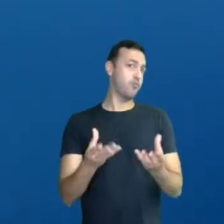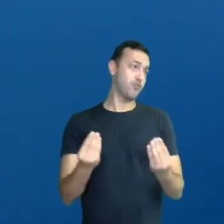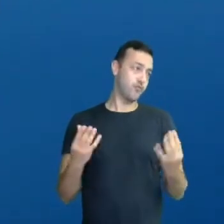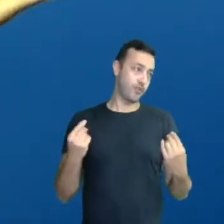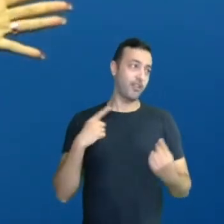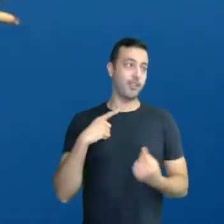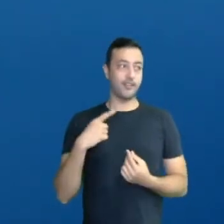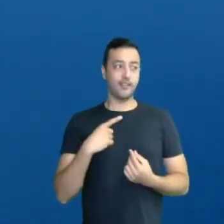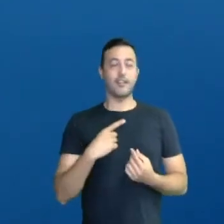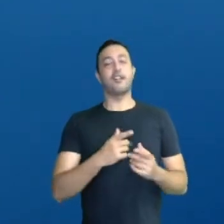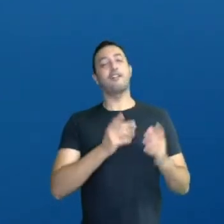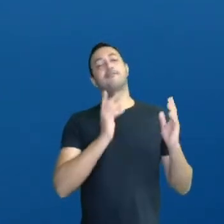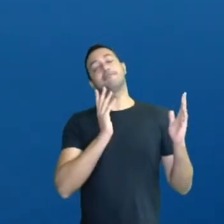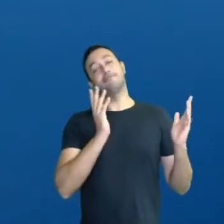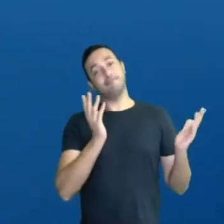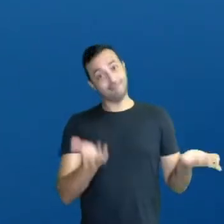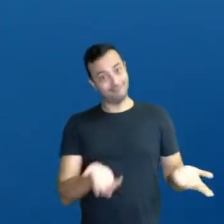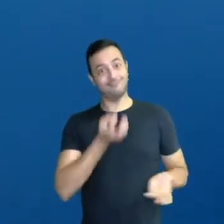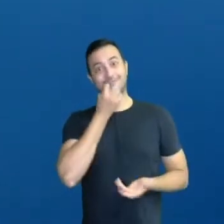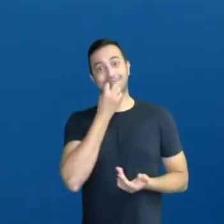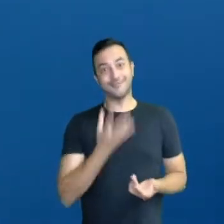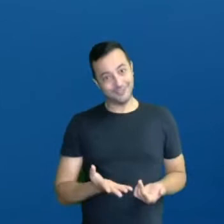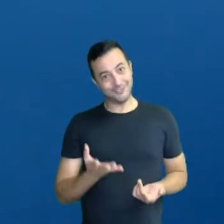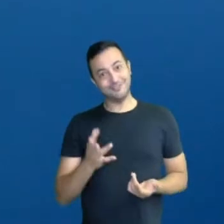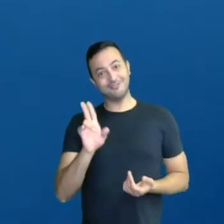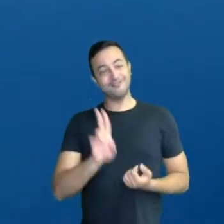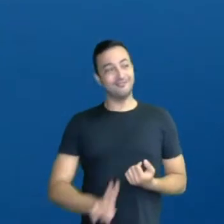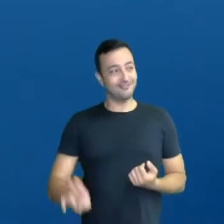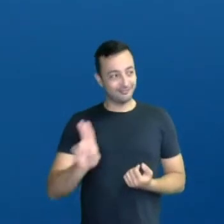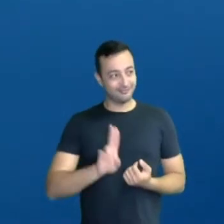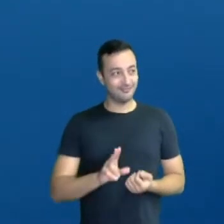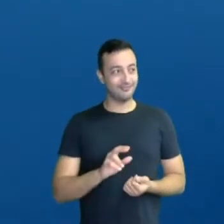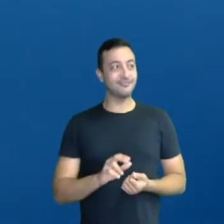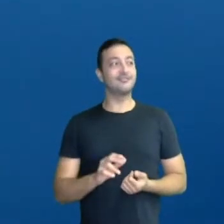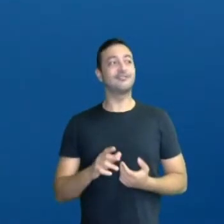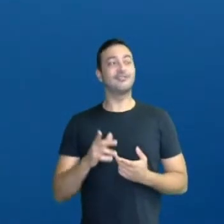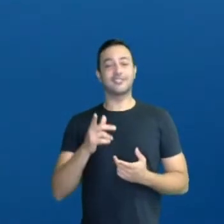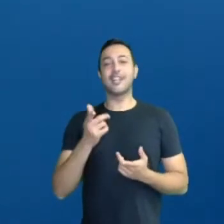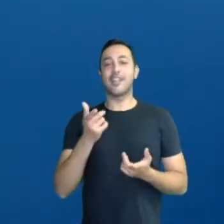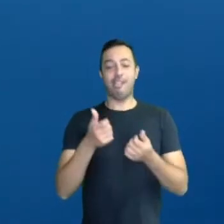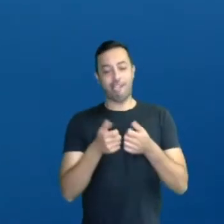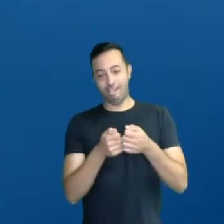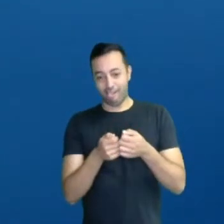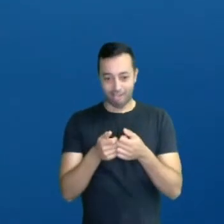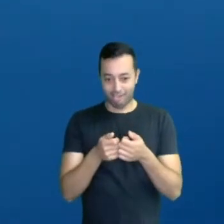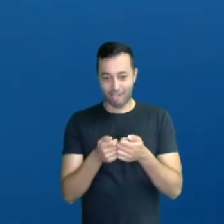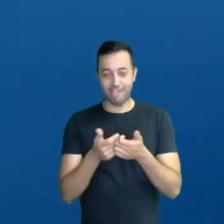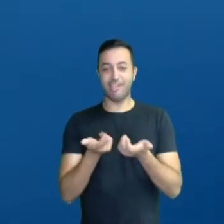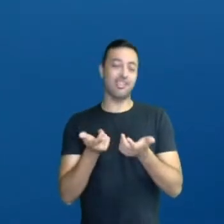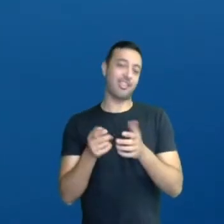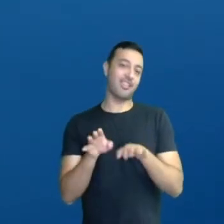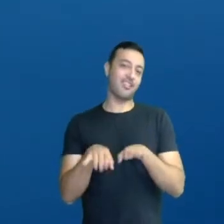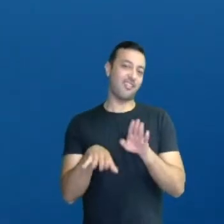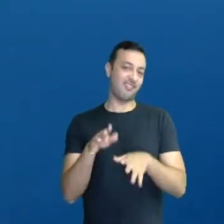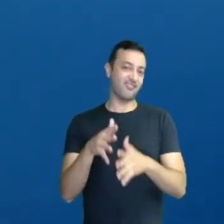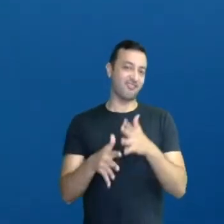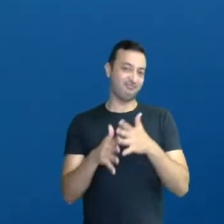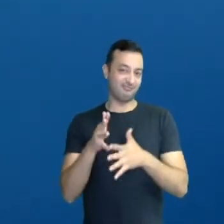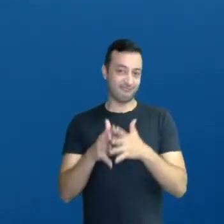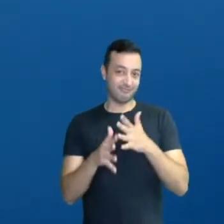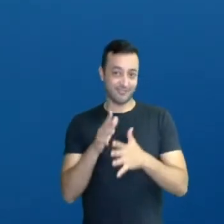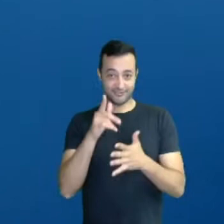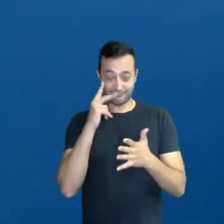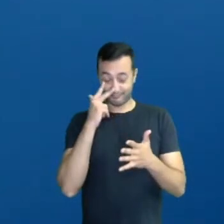Olha aí, ó. Uma coisa boa para usar no celular, não é só estar naqueles joguinhos que às vezes atrapalha muito a